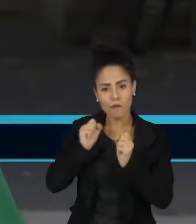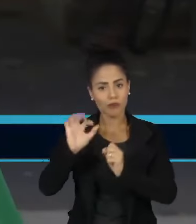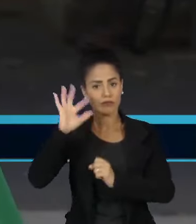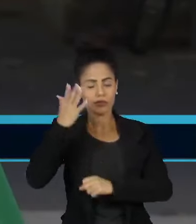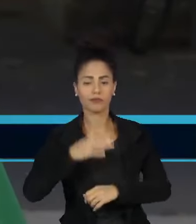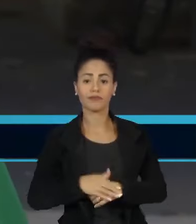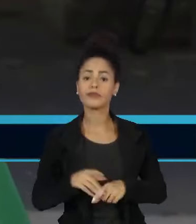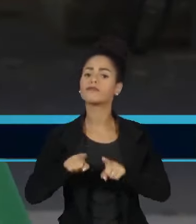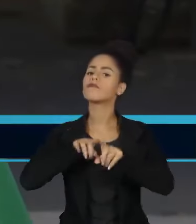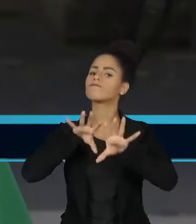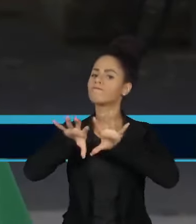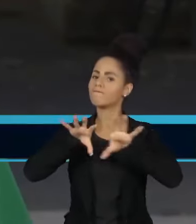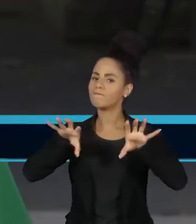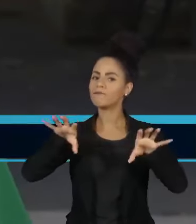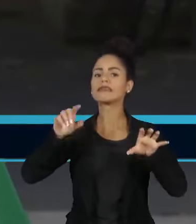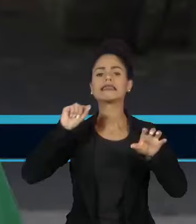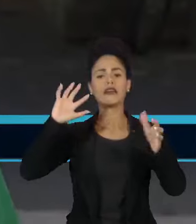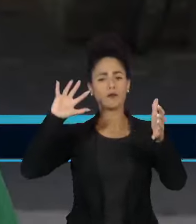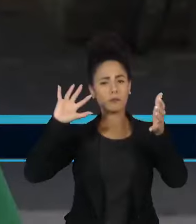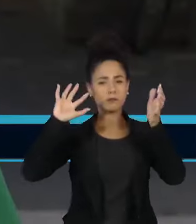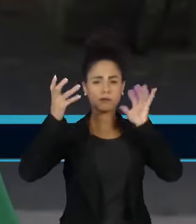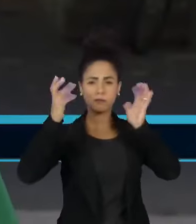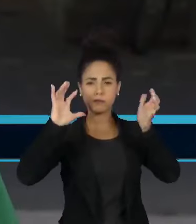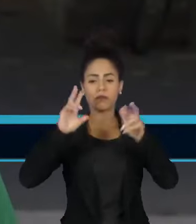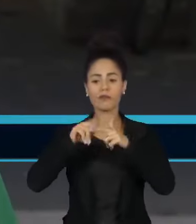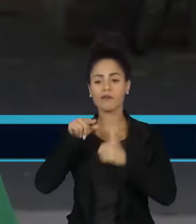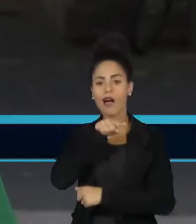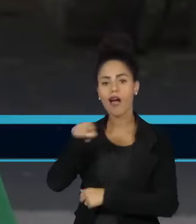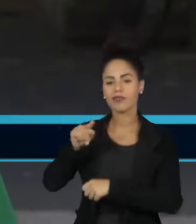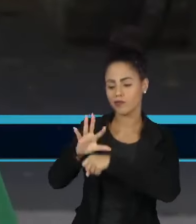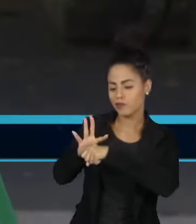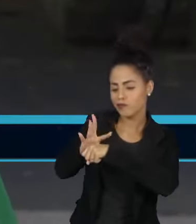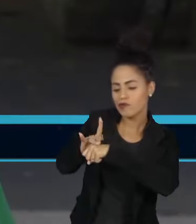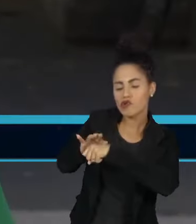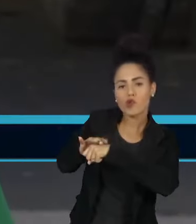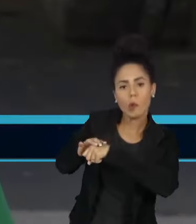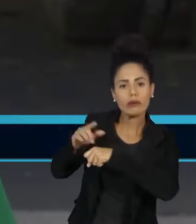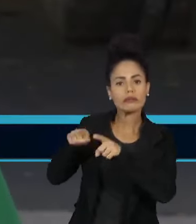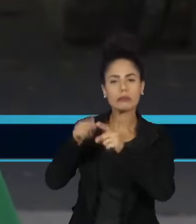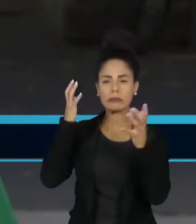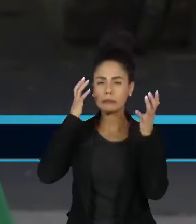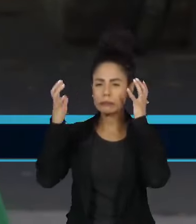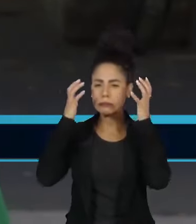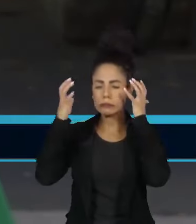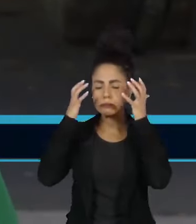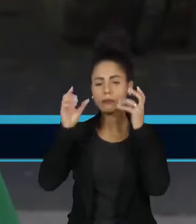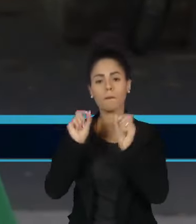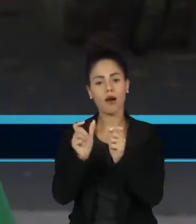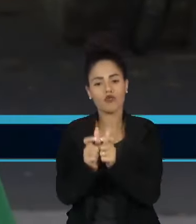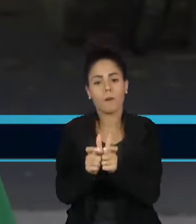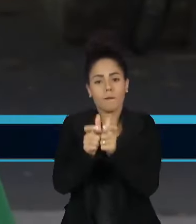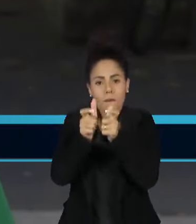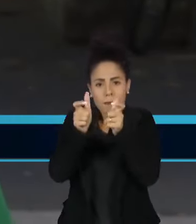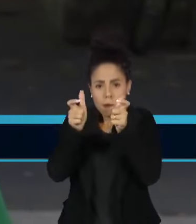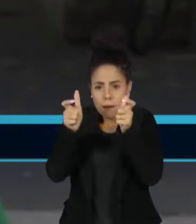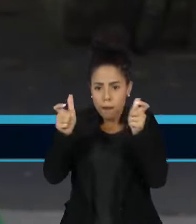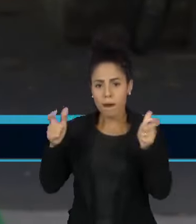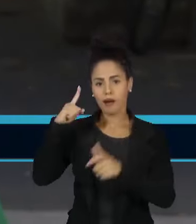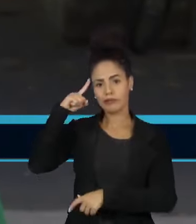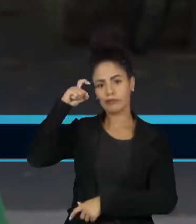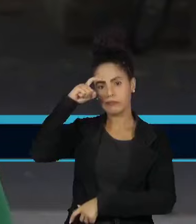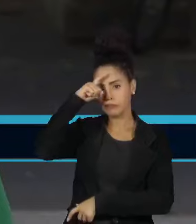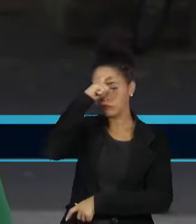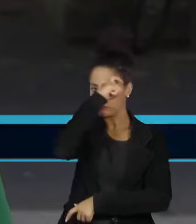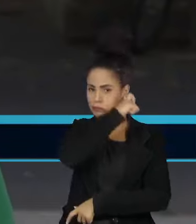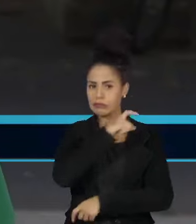ainda os impactos das mudanças climáticas em relação às doenças psiquiátricas. Há aumento de descompensações